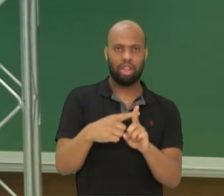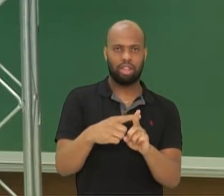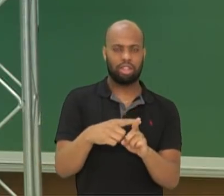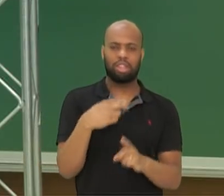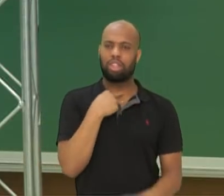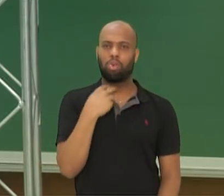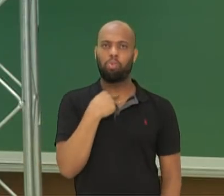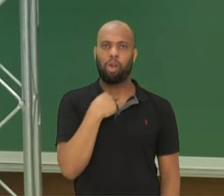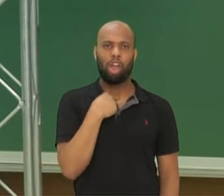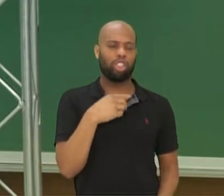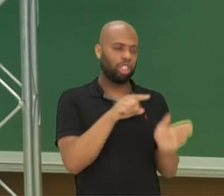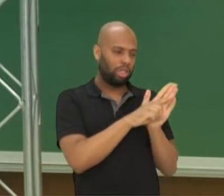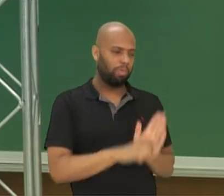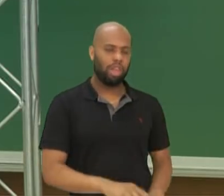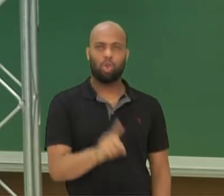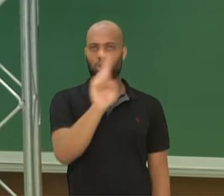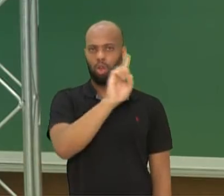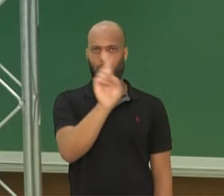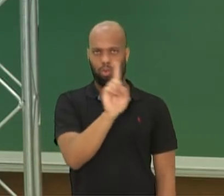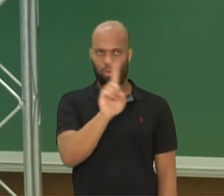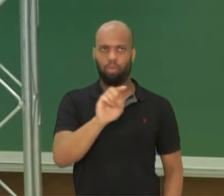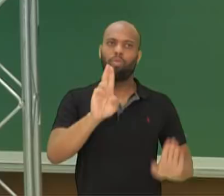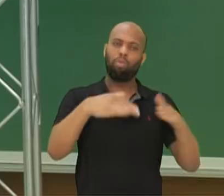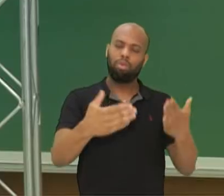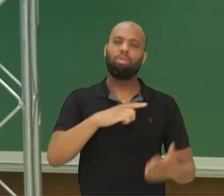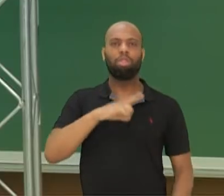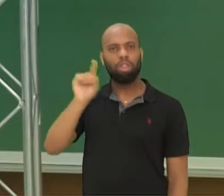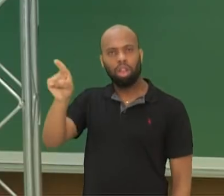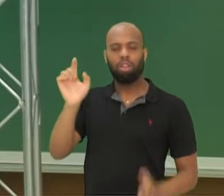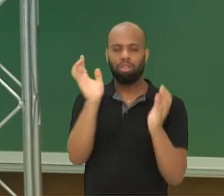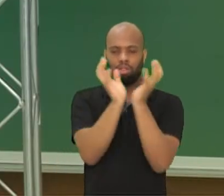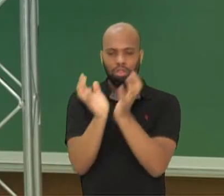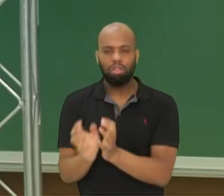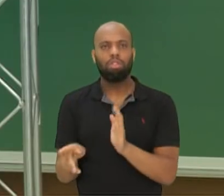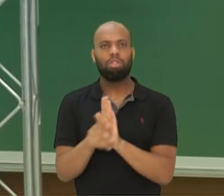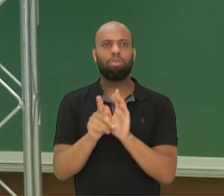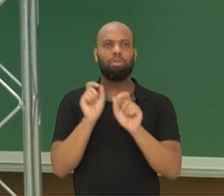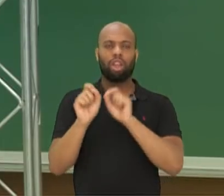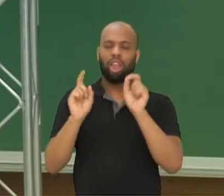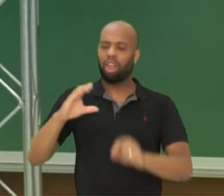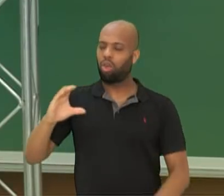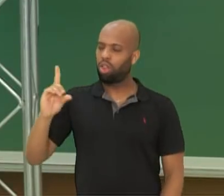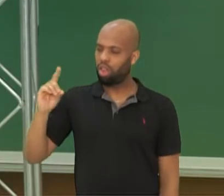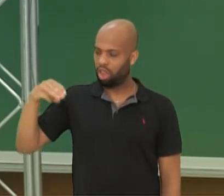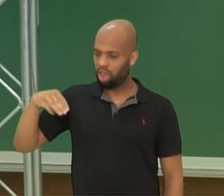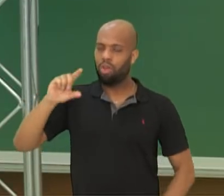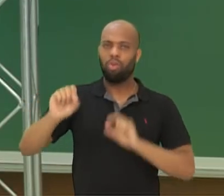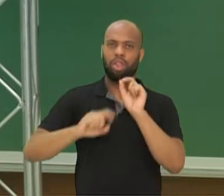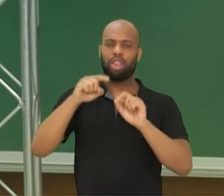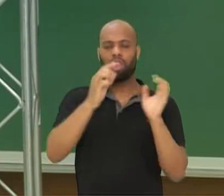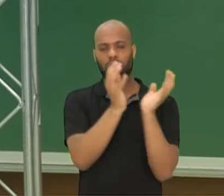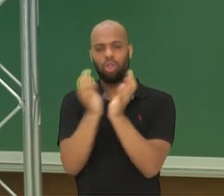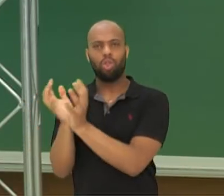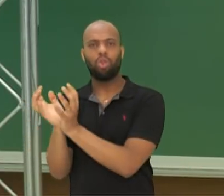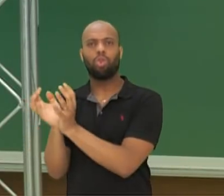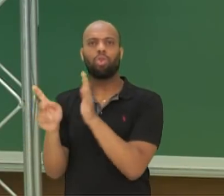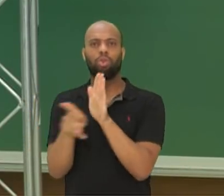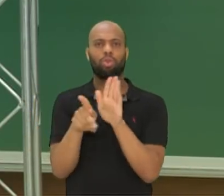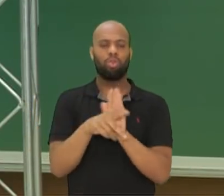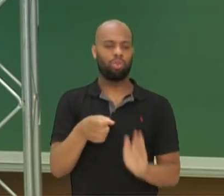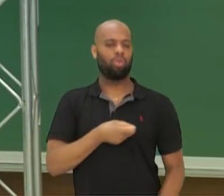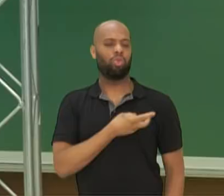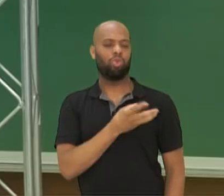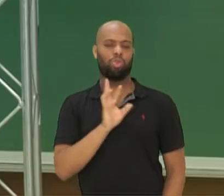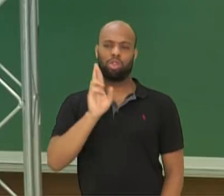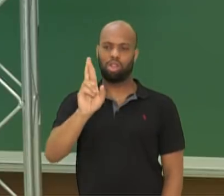maiores que zero. Então valores positivos, né? Então a gente tem aqui um conjunto, um contradomínio, conjunto dos números reais maiores que